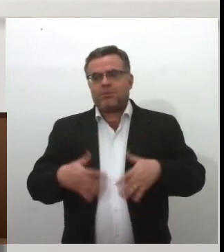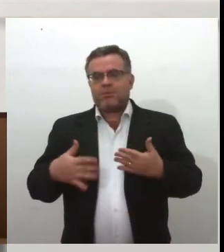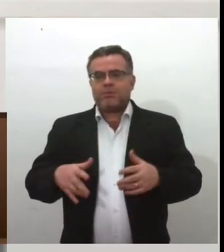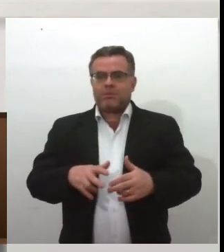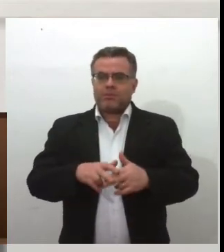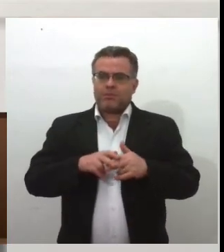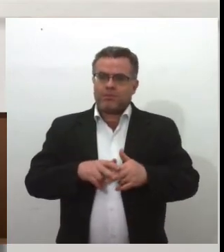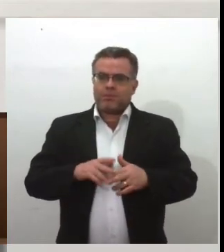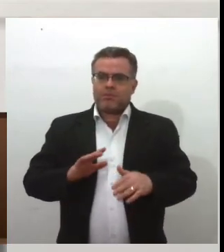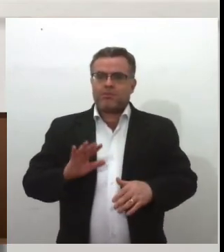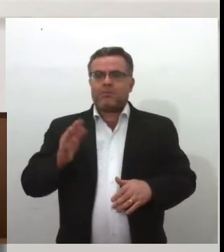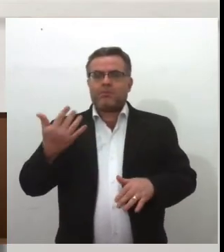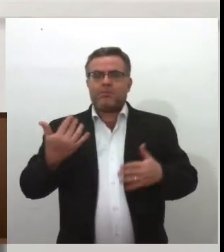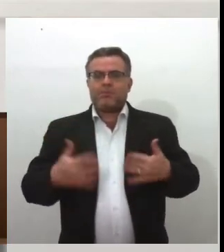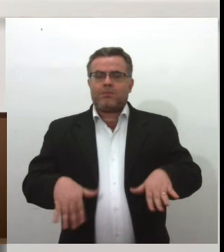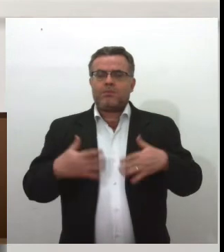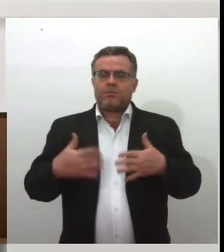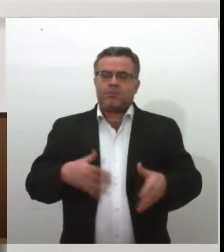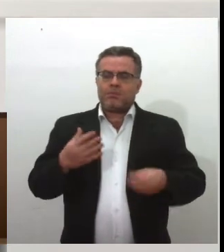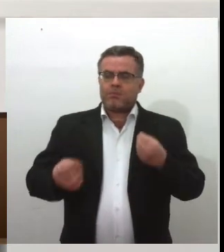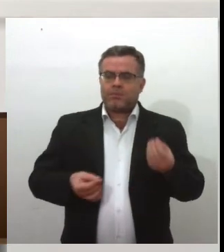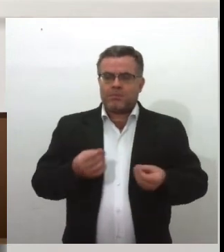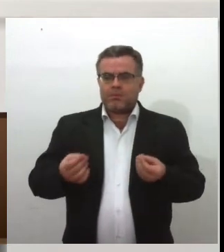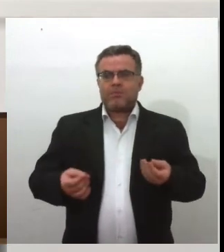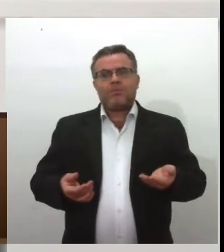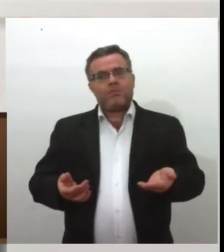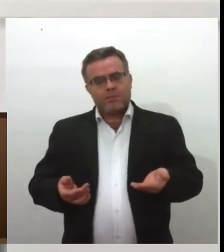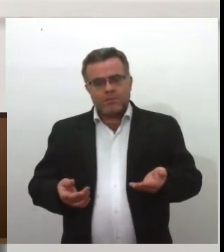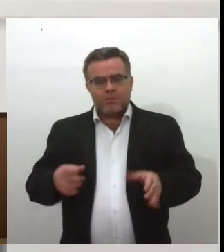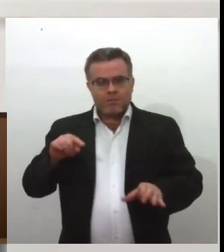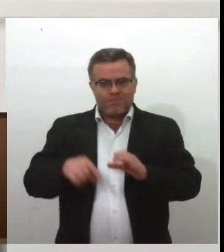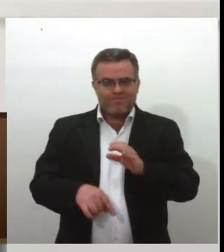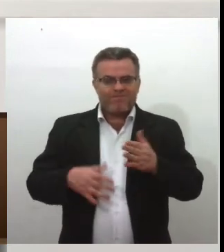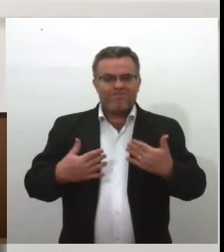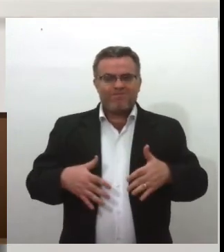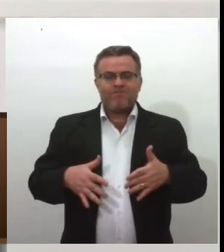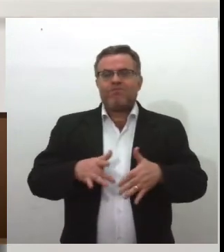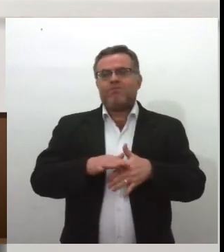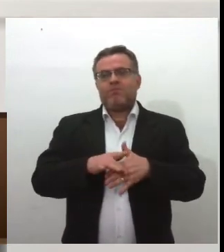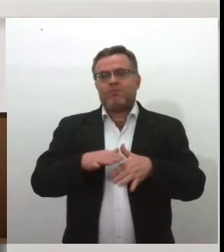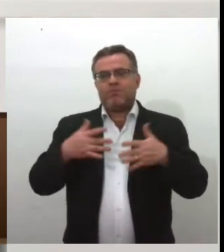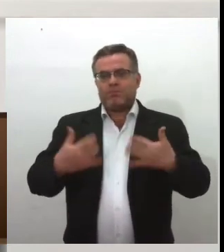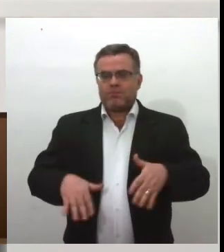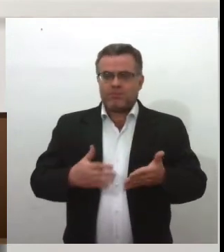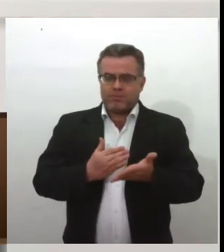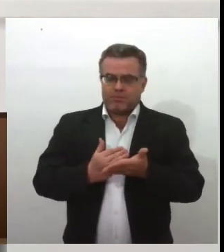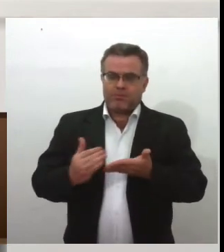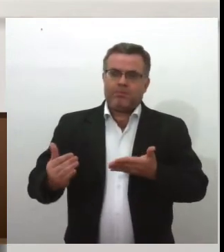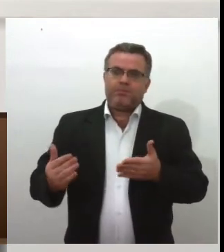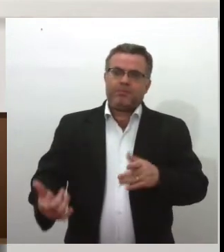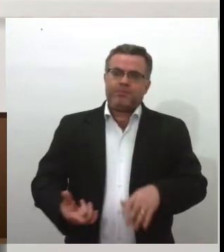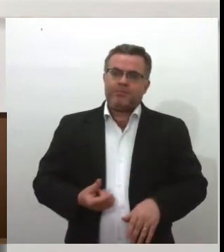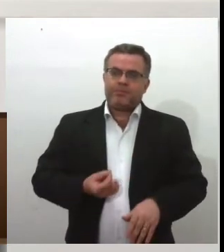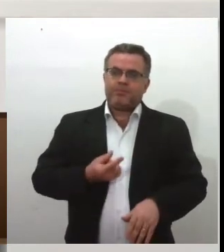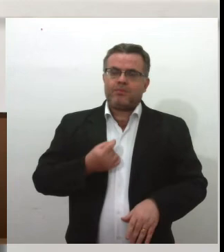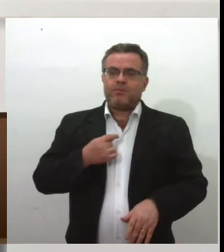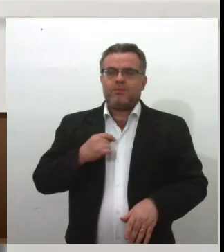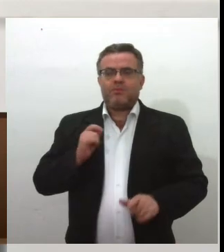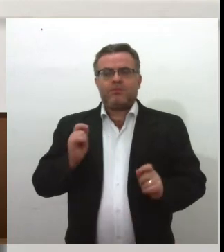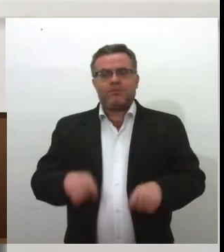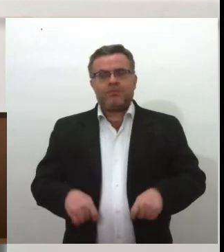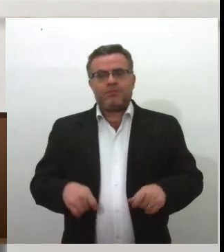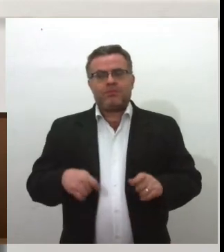doenças, as infecções sexualmente transmissíveis, né, que pode também começar a partir dessa